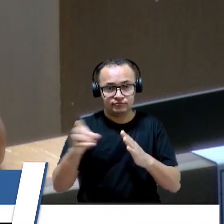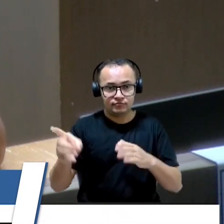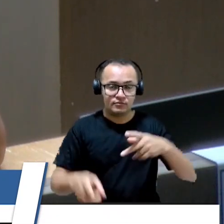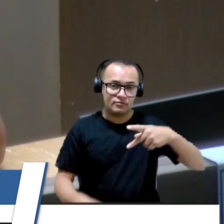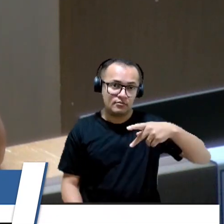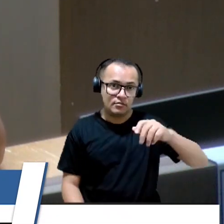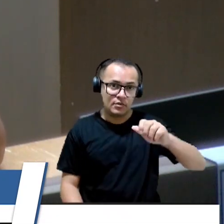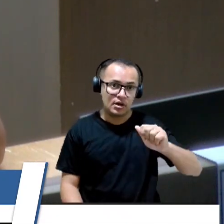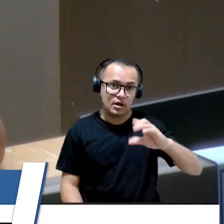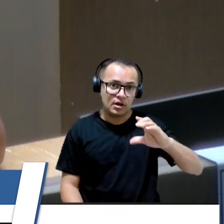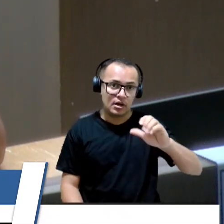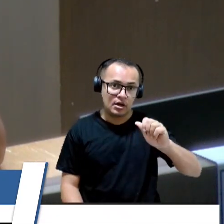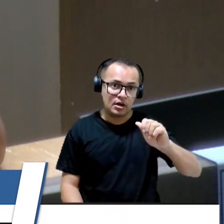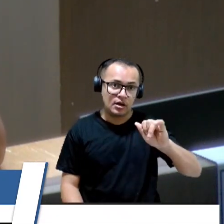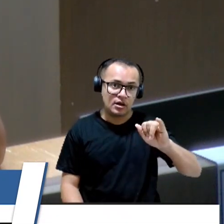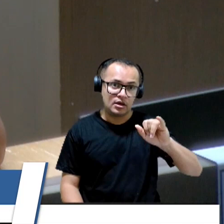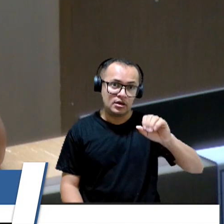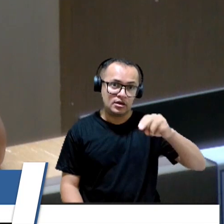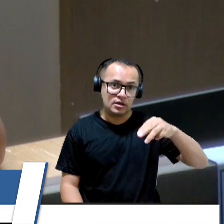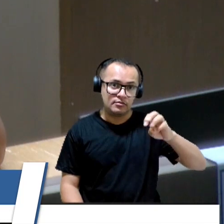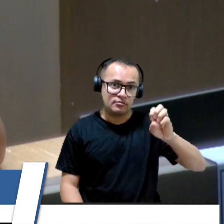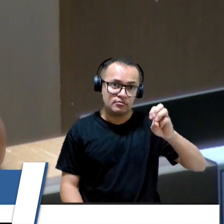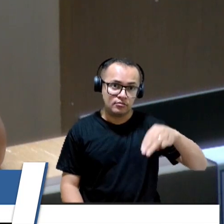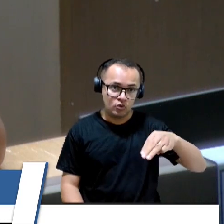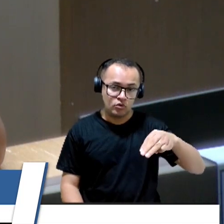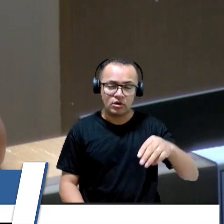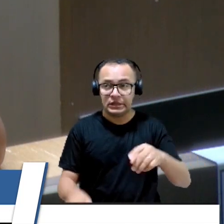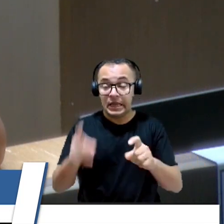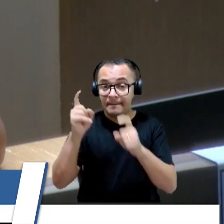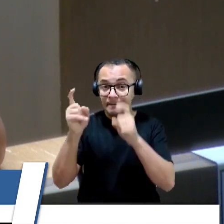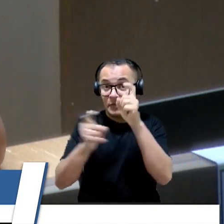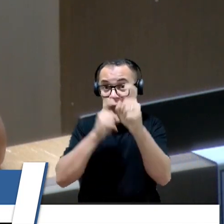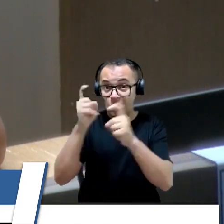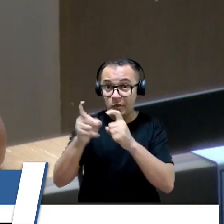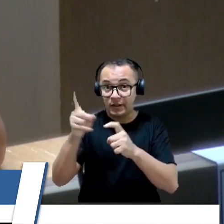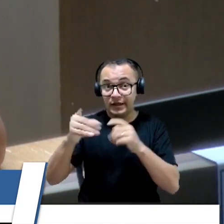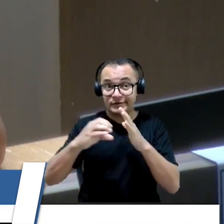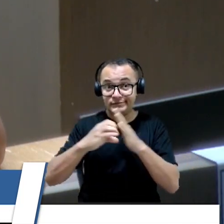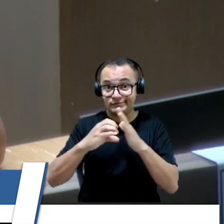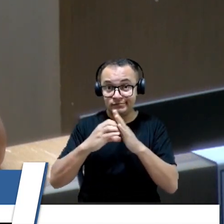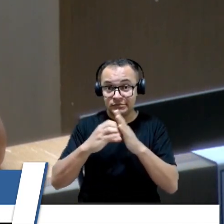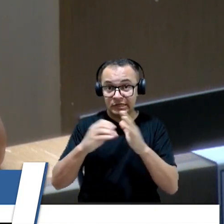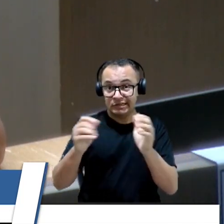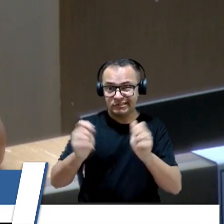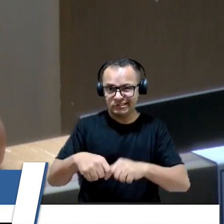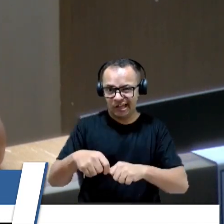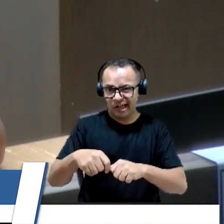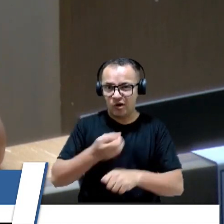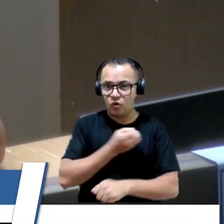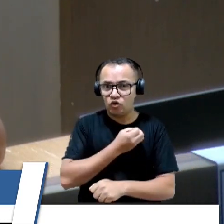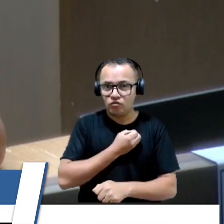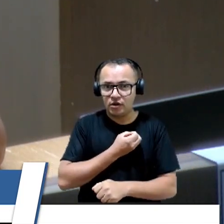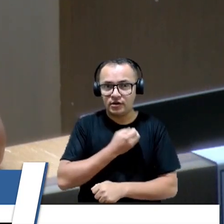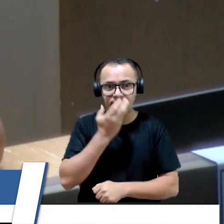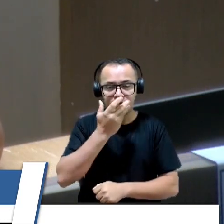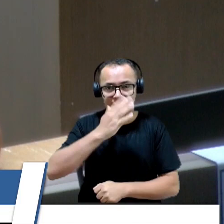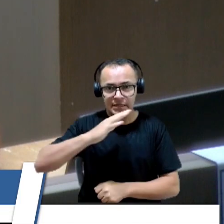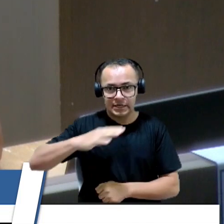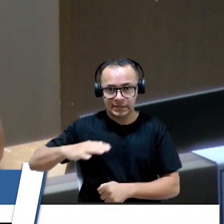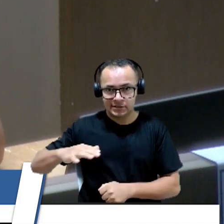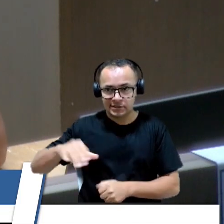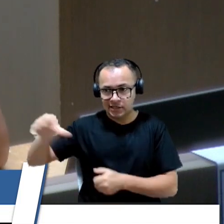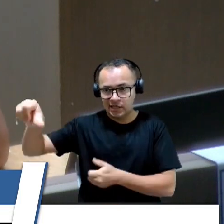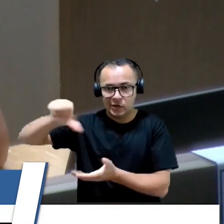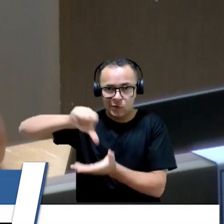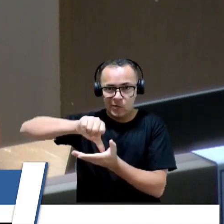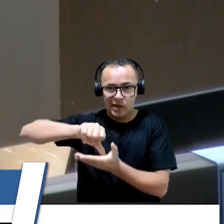gente só fica preocupado se a creche que vai fazer lá vai suprir o número de crianças que tem naquele bairro. Né, porque é muita